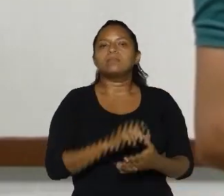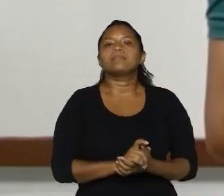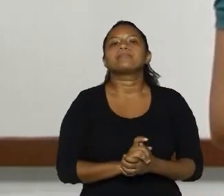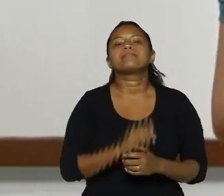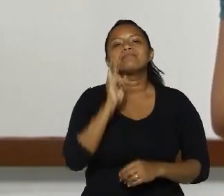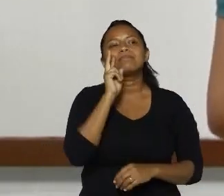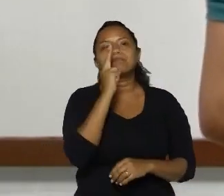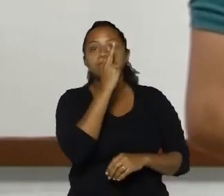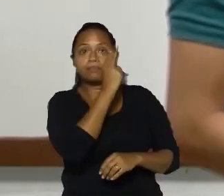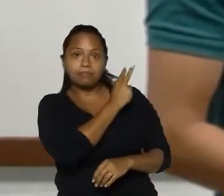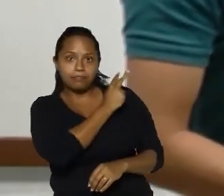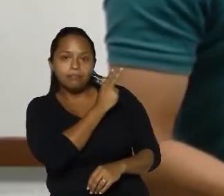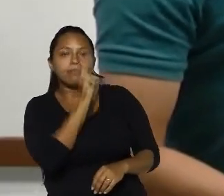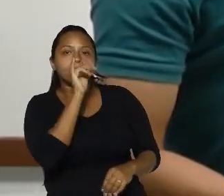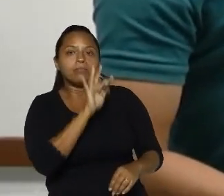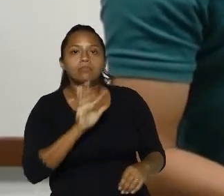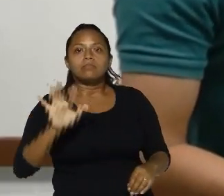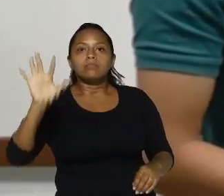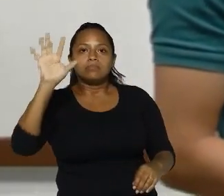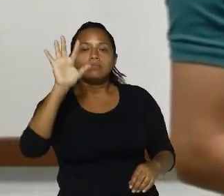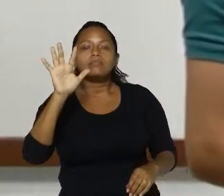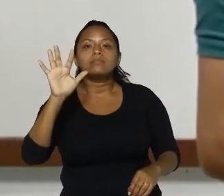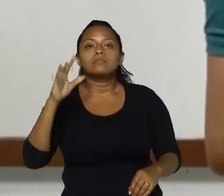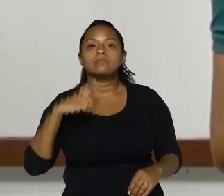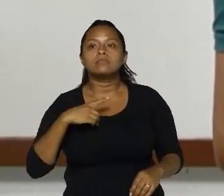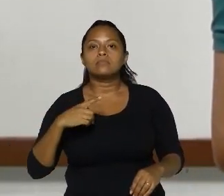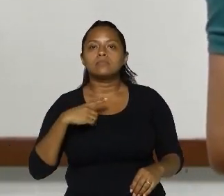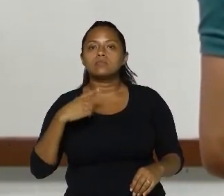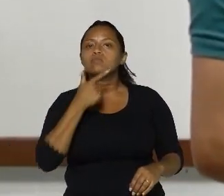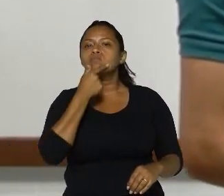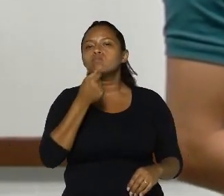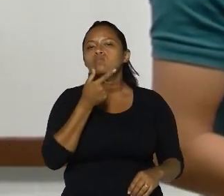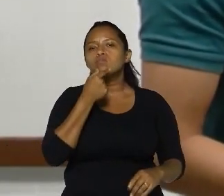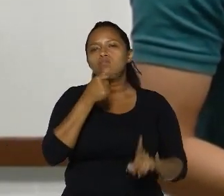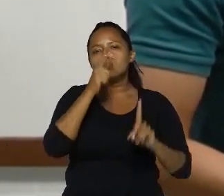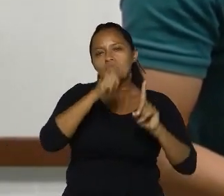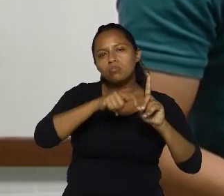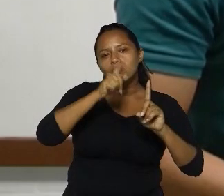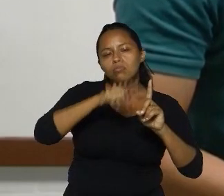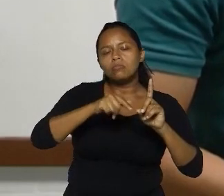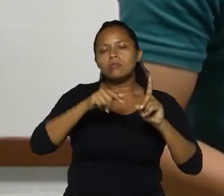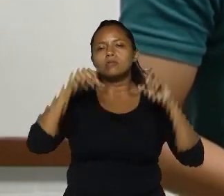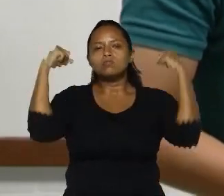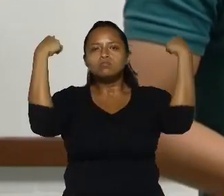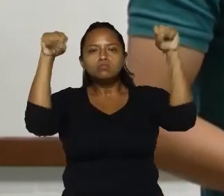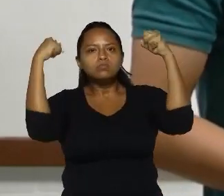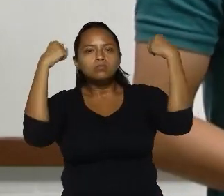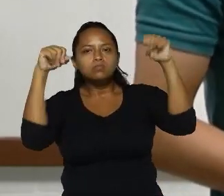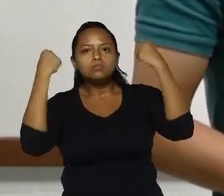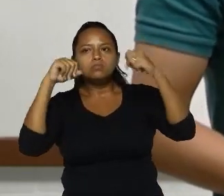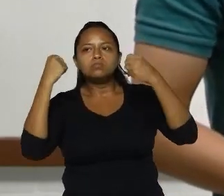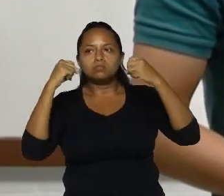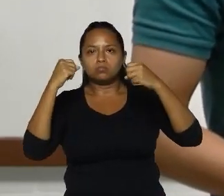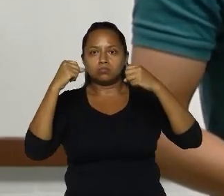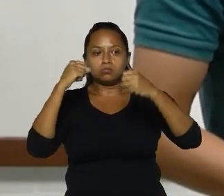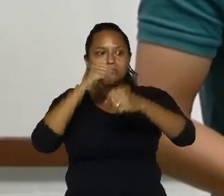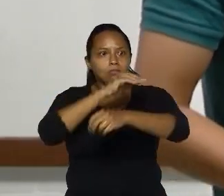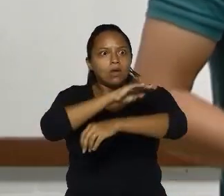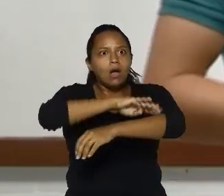Nessa imagem aqui, nós vemos um rapaz fazendo atividade física na